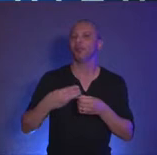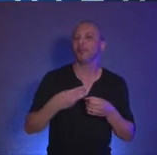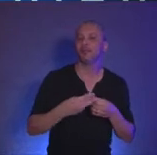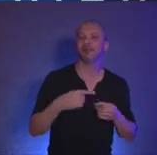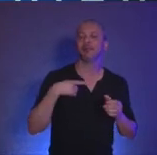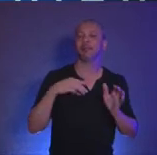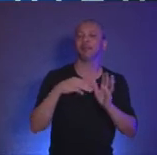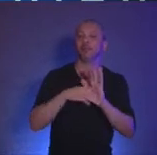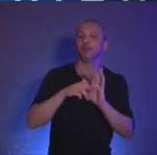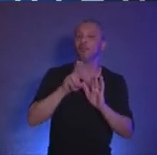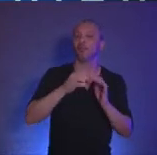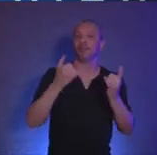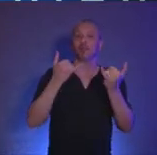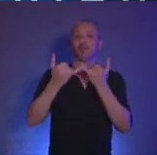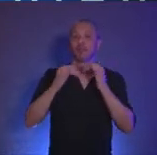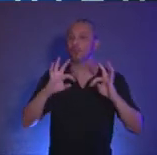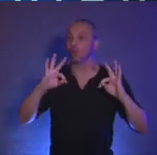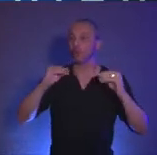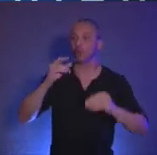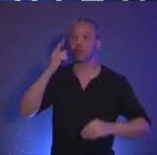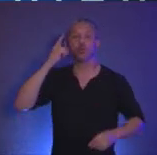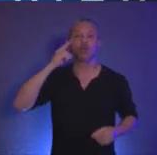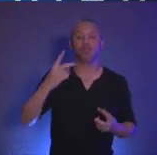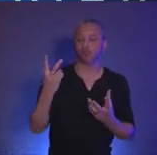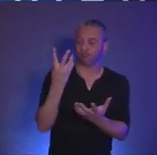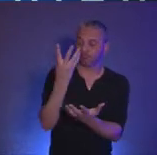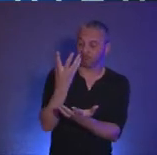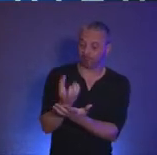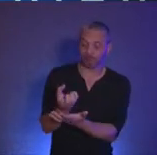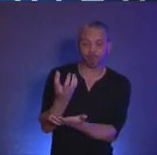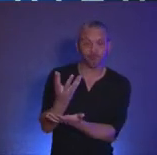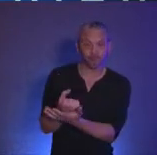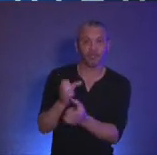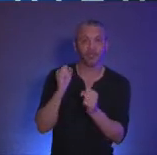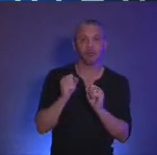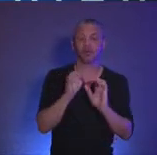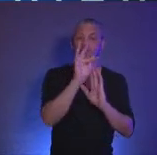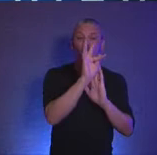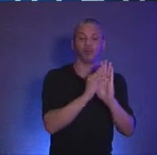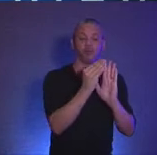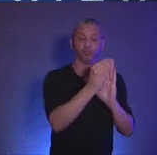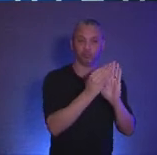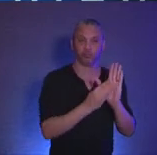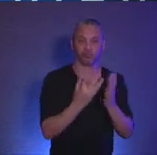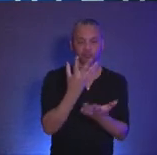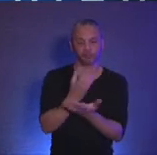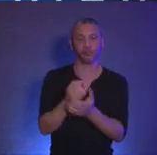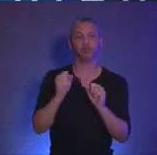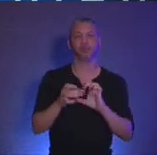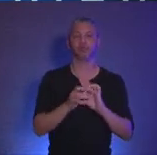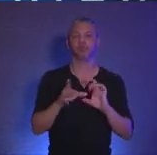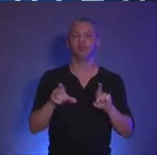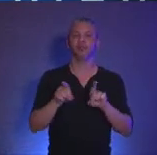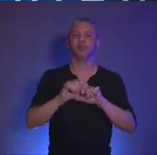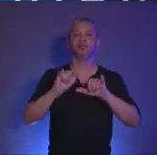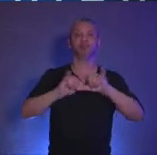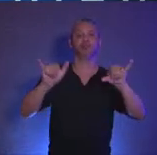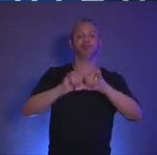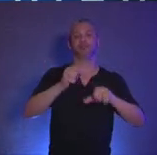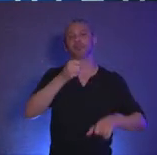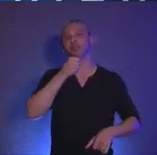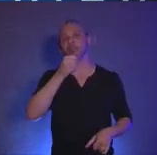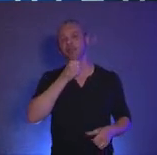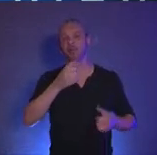metodologia, os dados vocês conseguem todos também baixar, é só preencher um formulário no site. E a gente publicou algumas reportagens, que é o início de uma